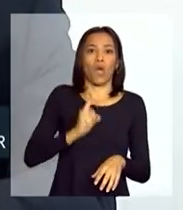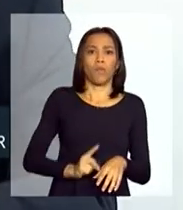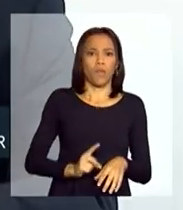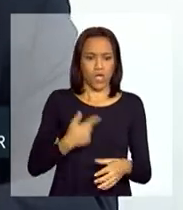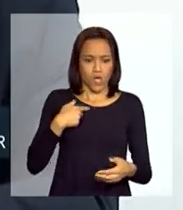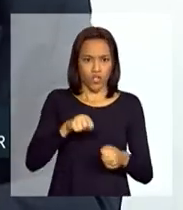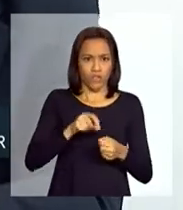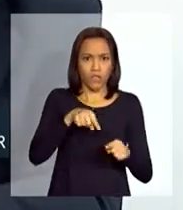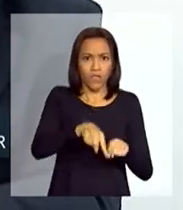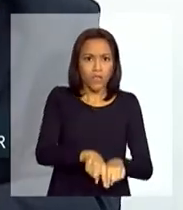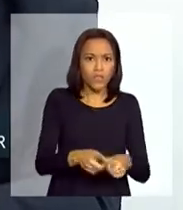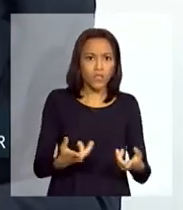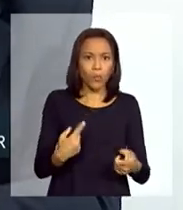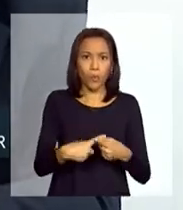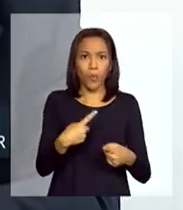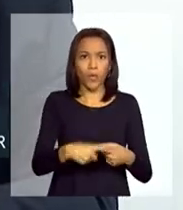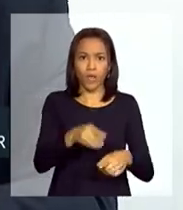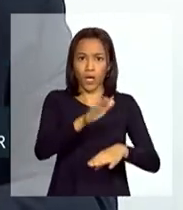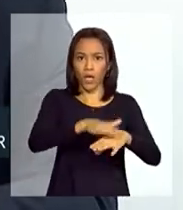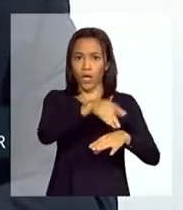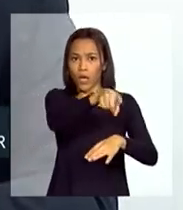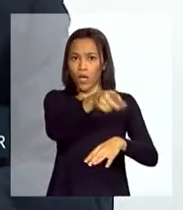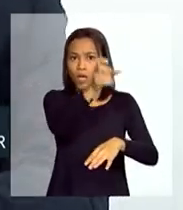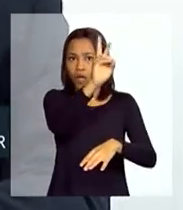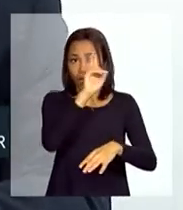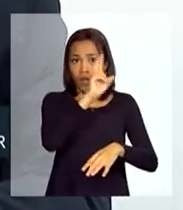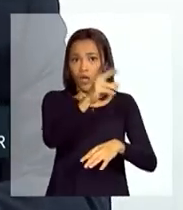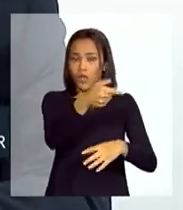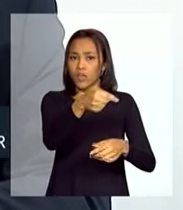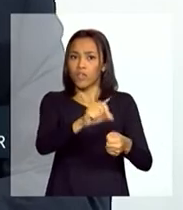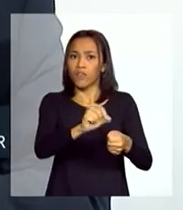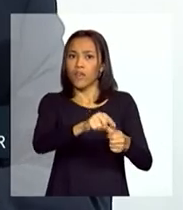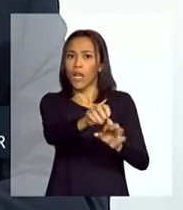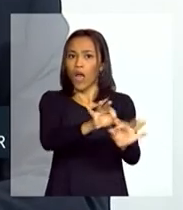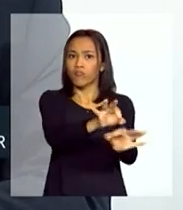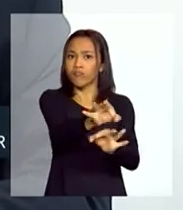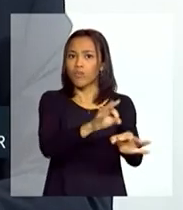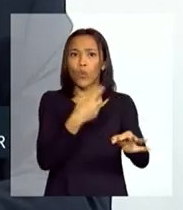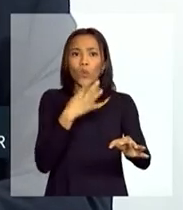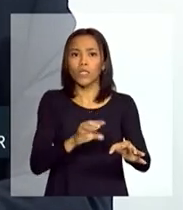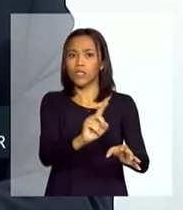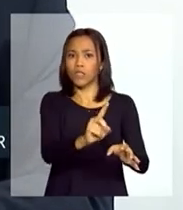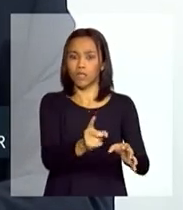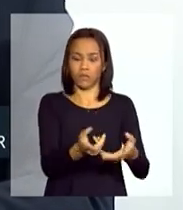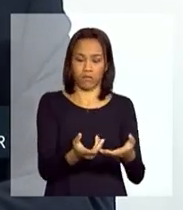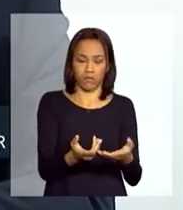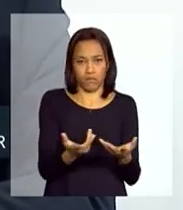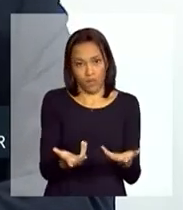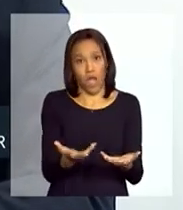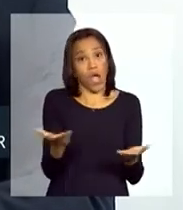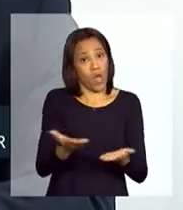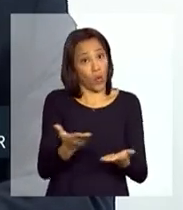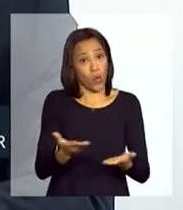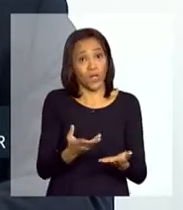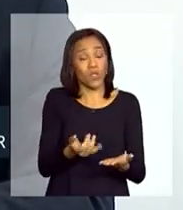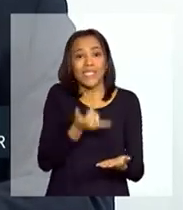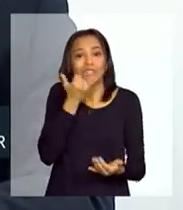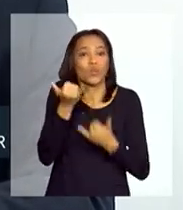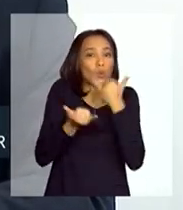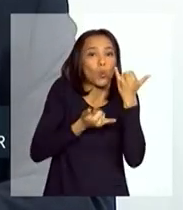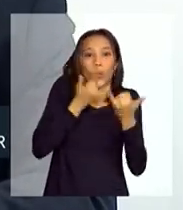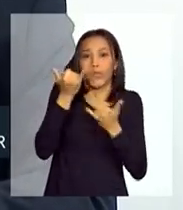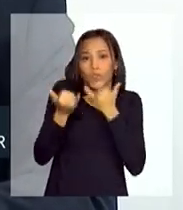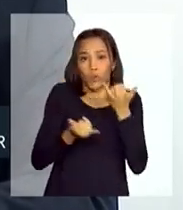que eu tinha que fazer isso porque meu a gente que estava lá na ponta fazendo isso não tinha esse conhecimento embora dever se não agora ele não tem mais essa